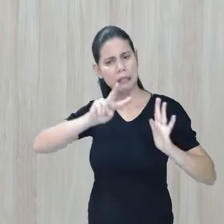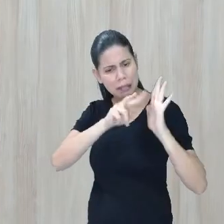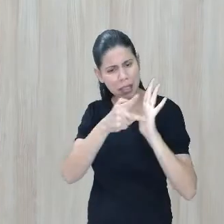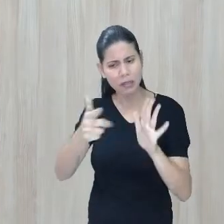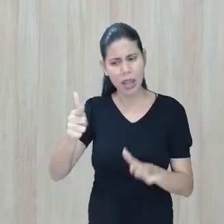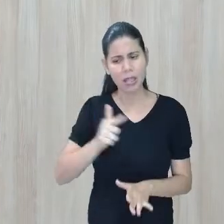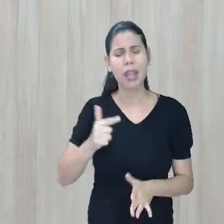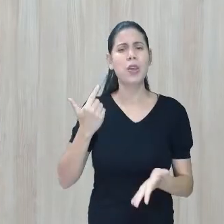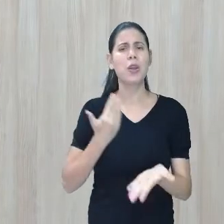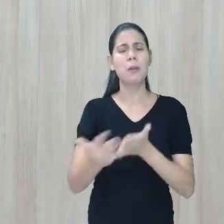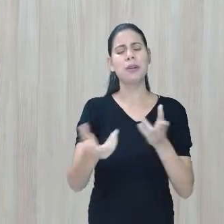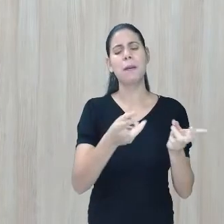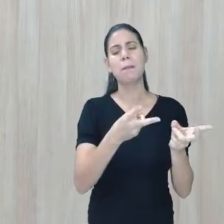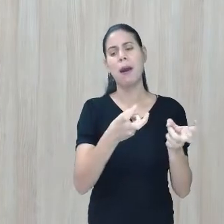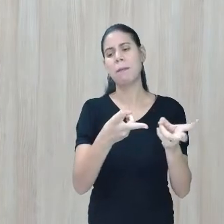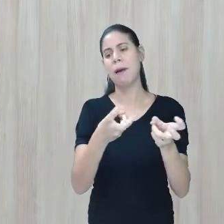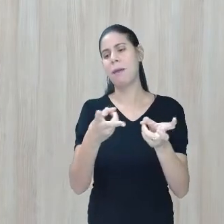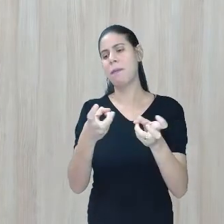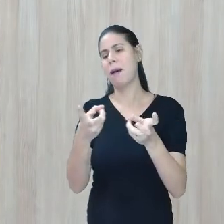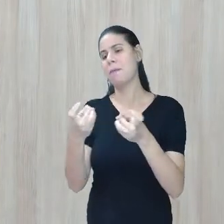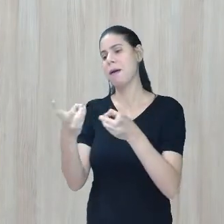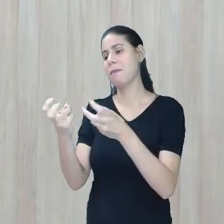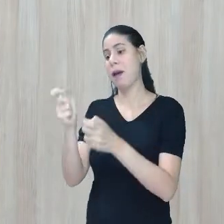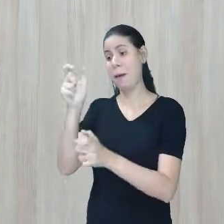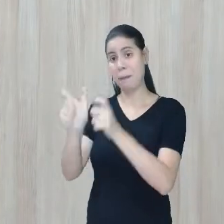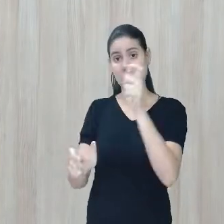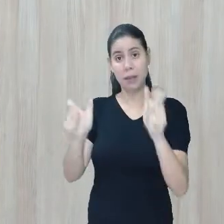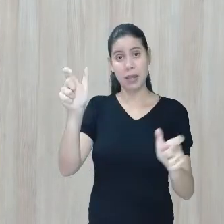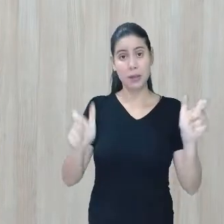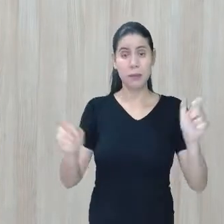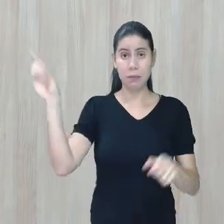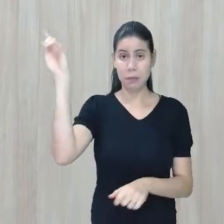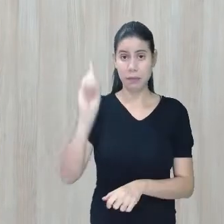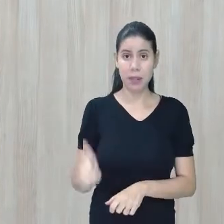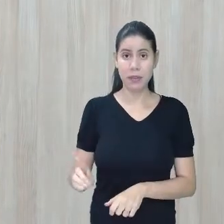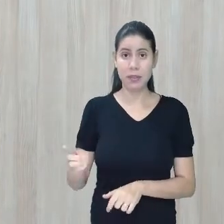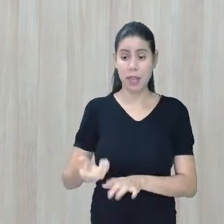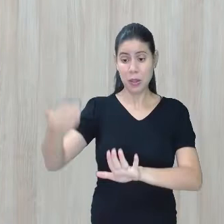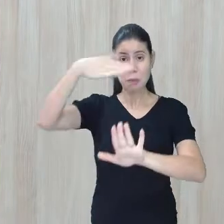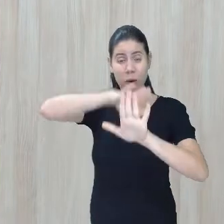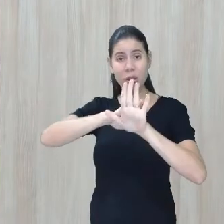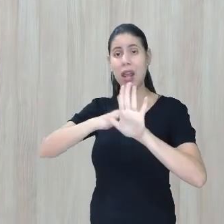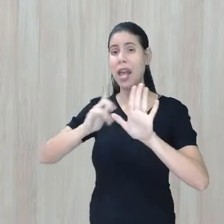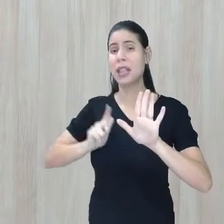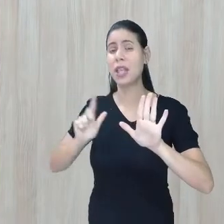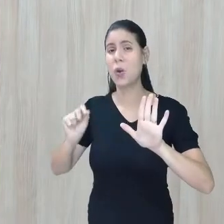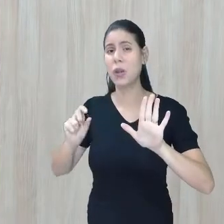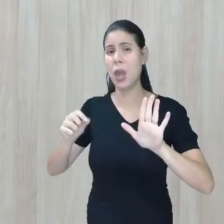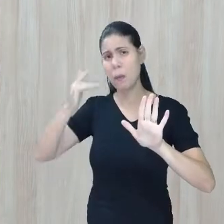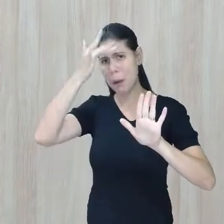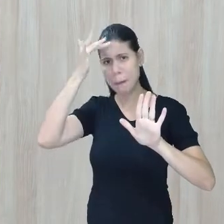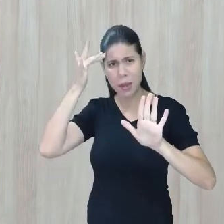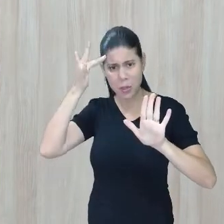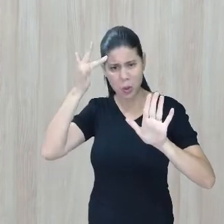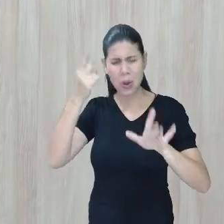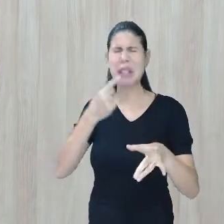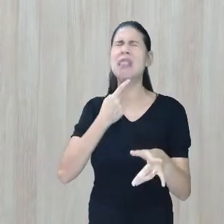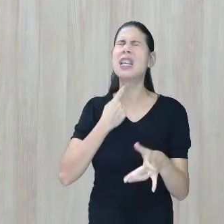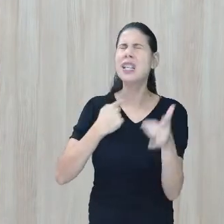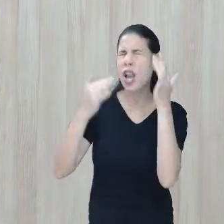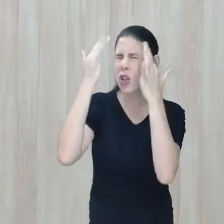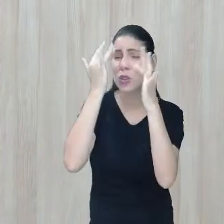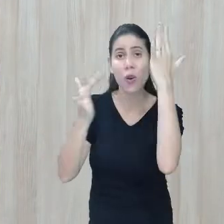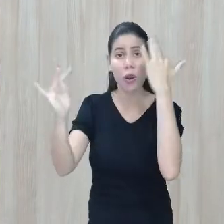começa a perceber que a pessoa com deficiência, atrás da deficiência tem uma pessoa que tem desejos, que tem